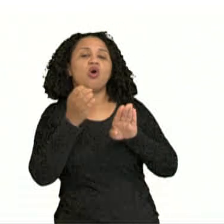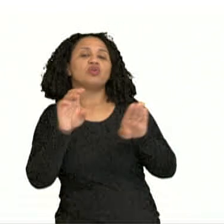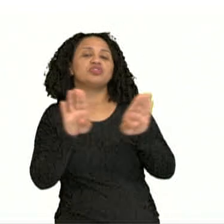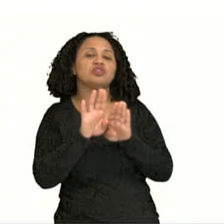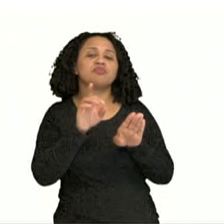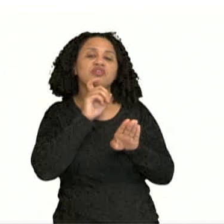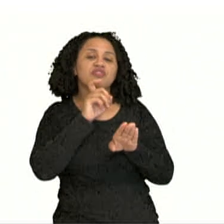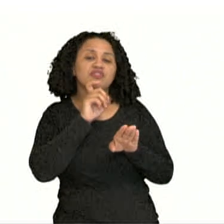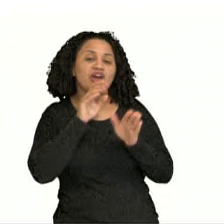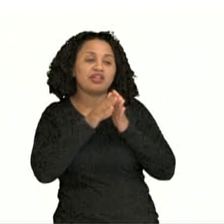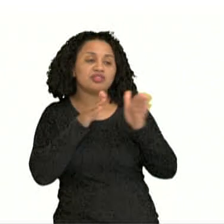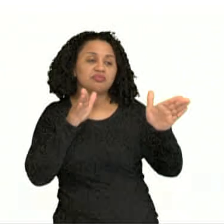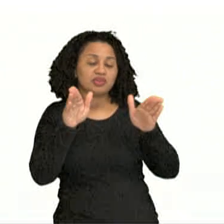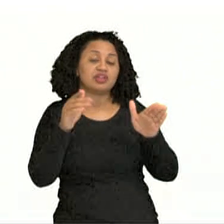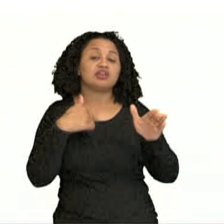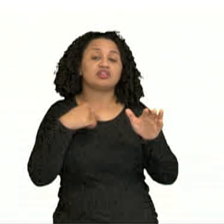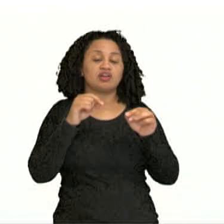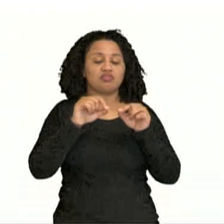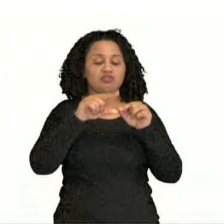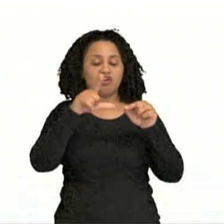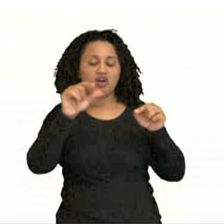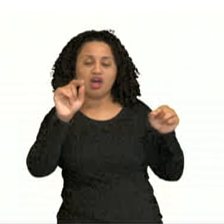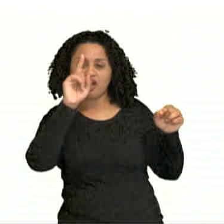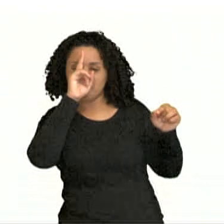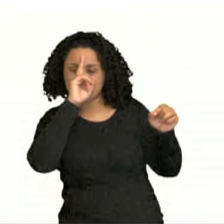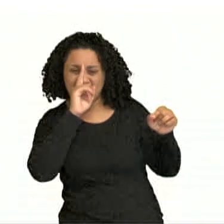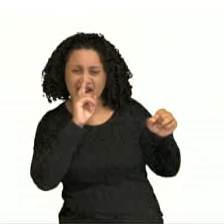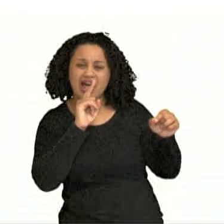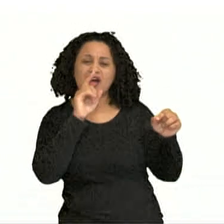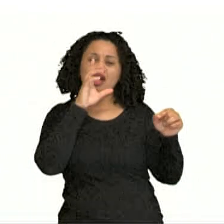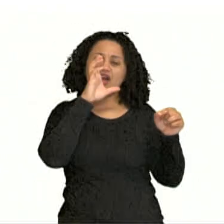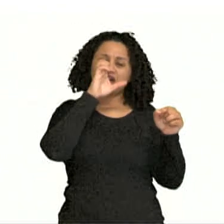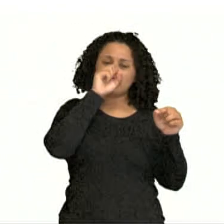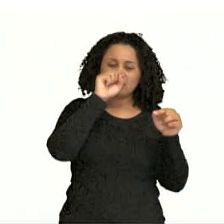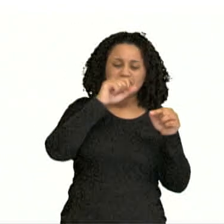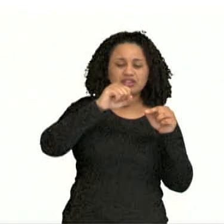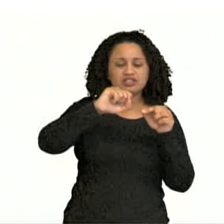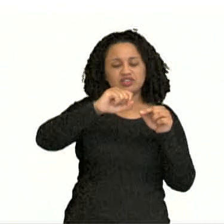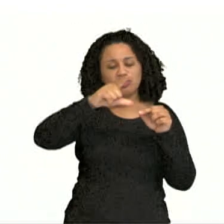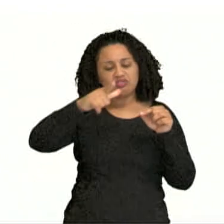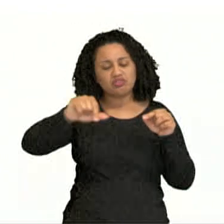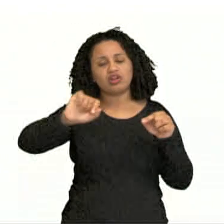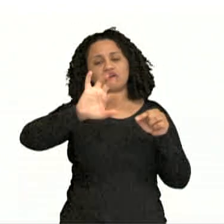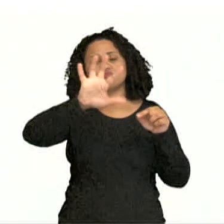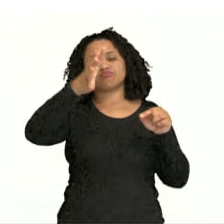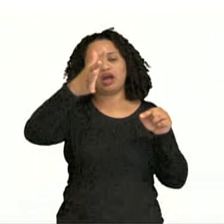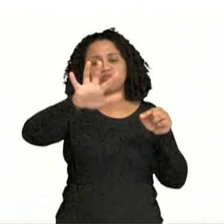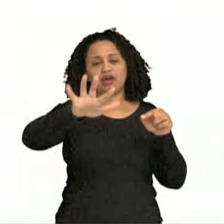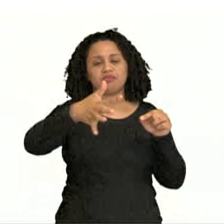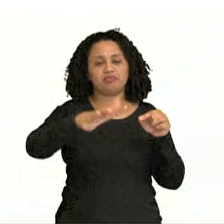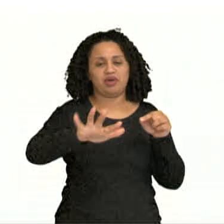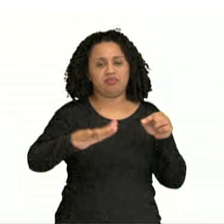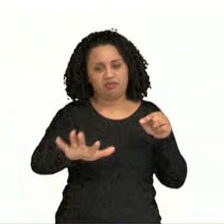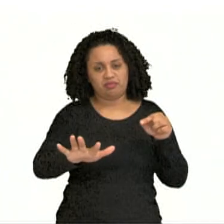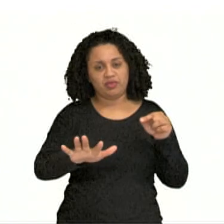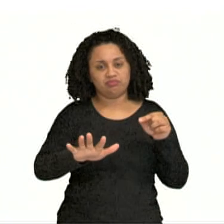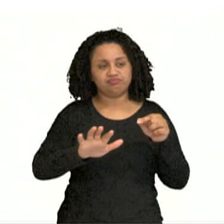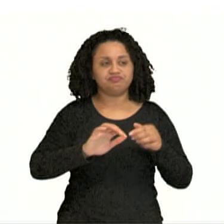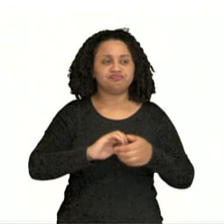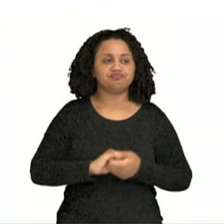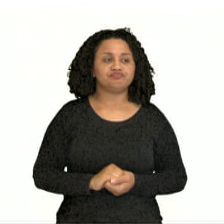alaranjadas e vão cair, mostrando esses pigmentos no interior das suas